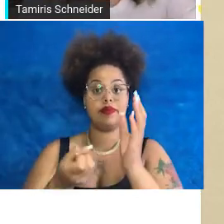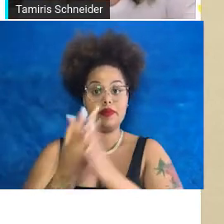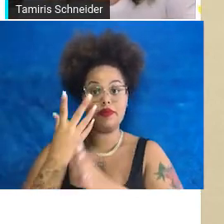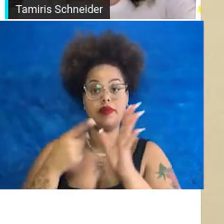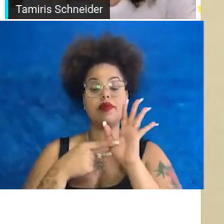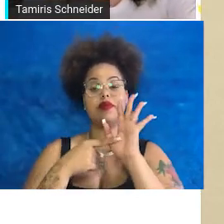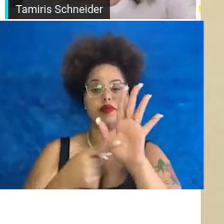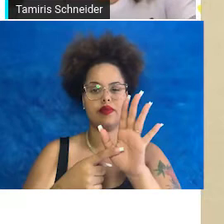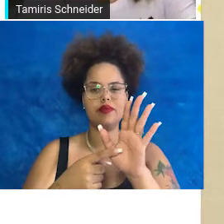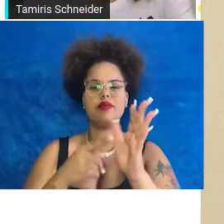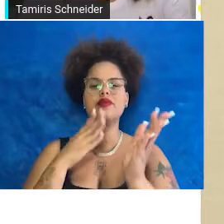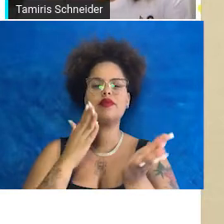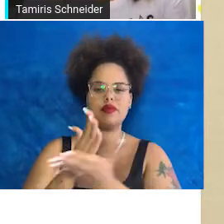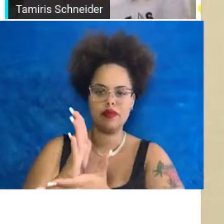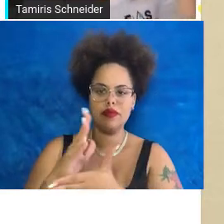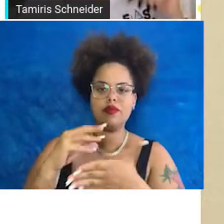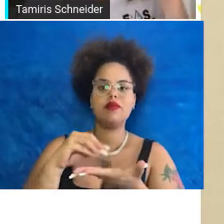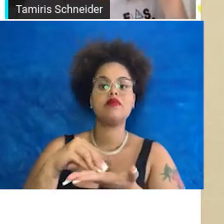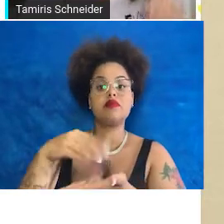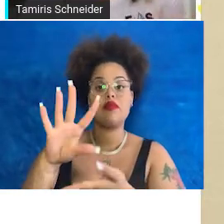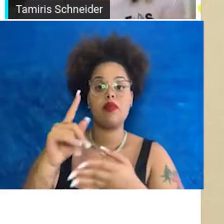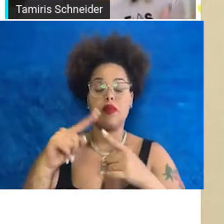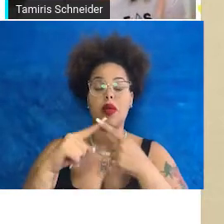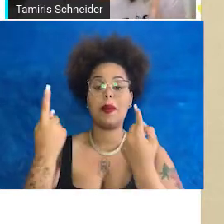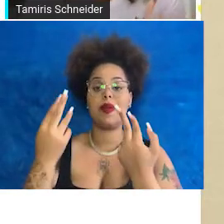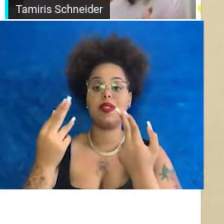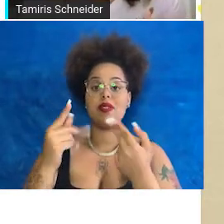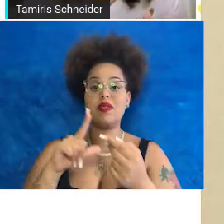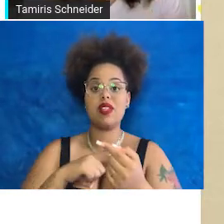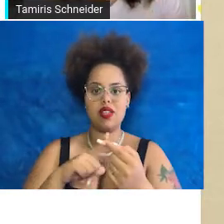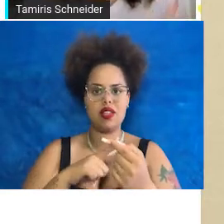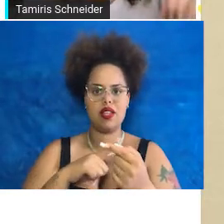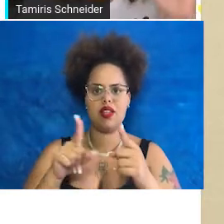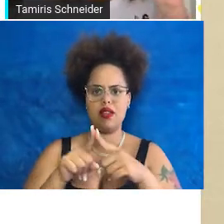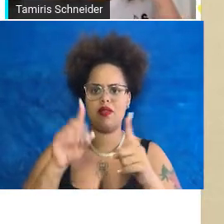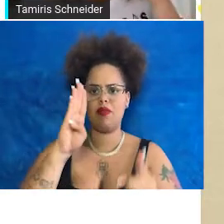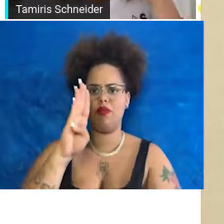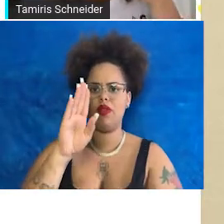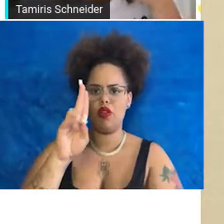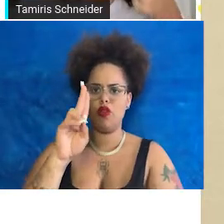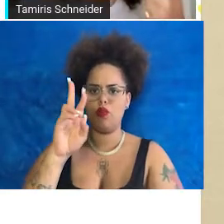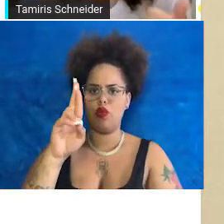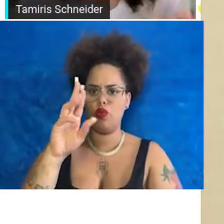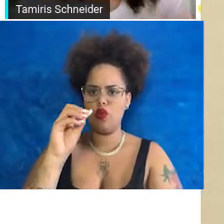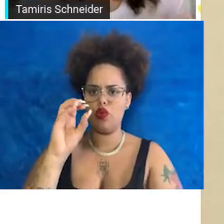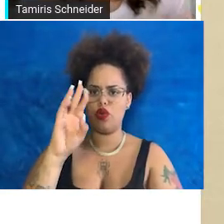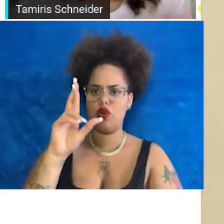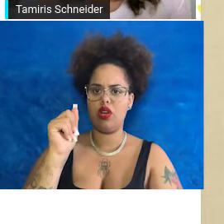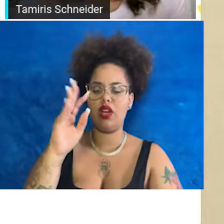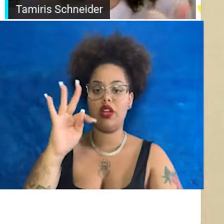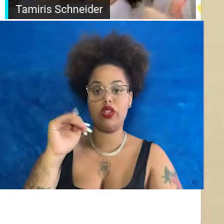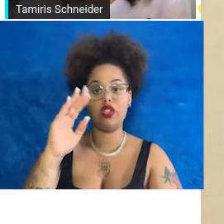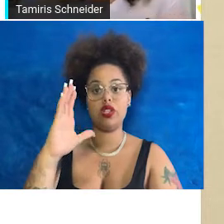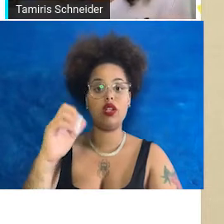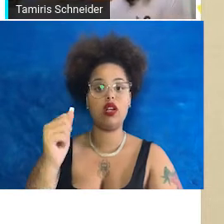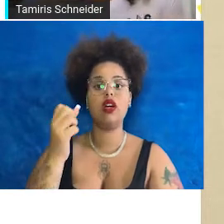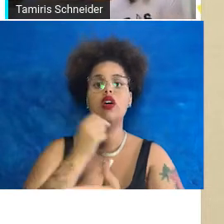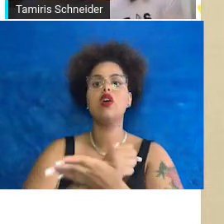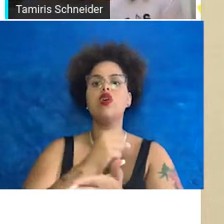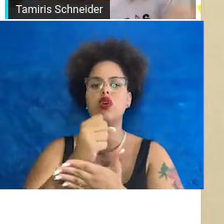mostra, a gente aprova, a gente leva, mas também tem questão burocrática, é quem cuida de contrato de